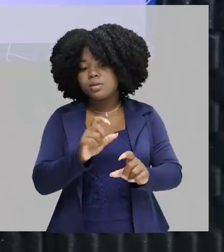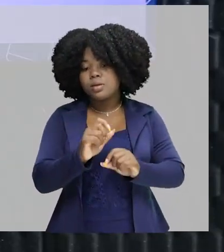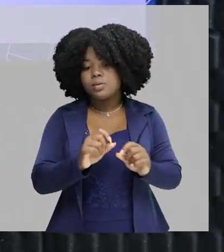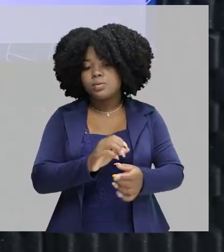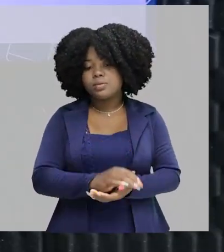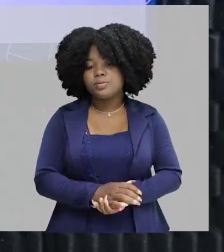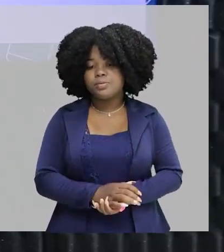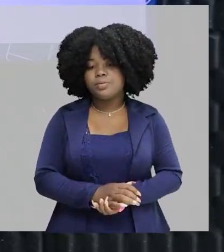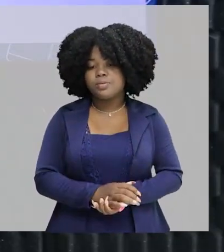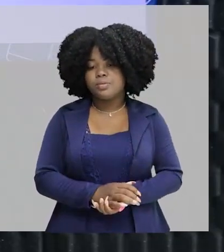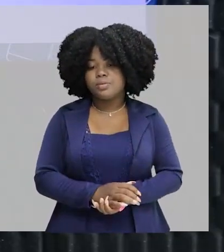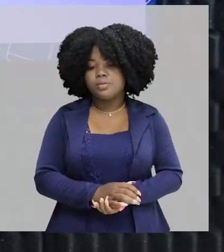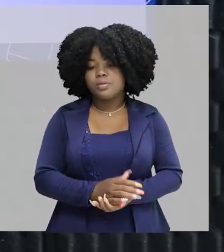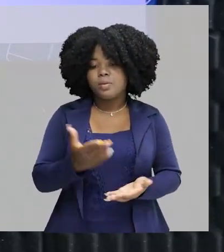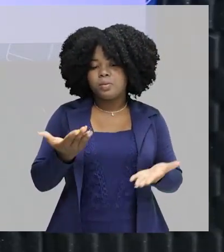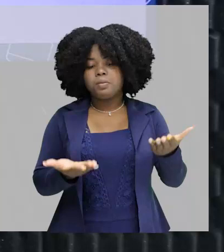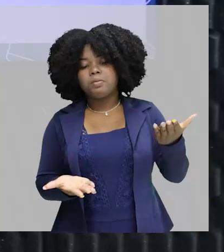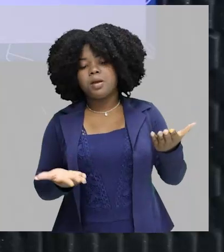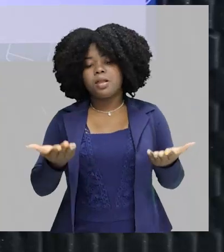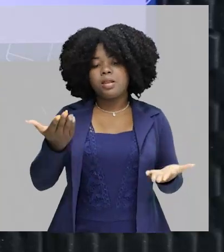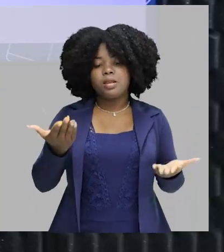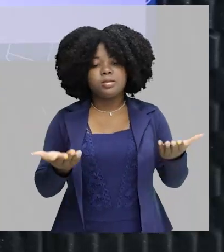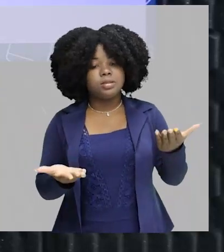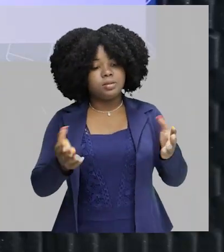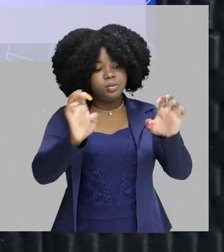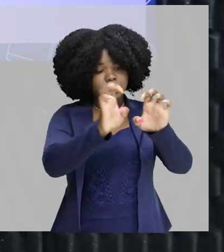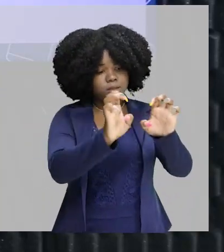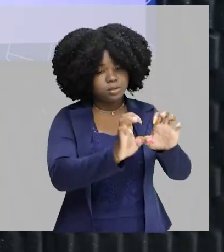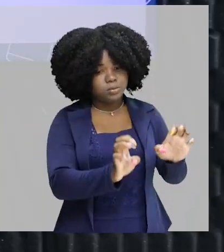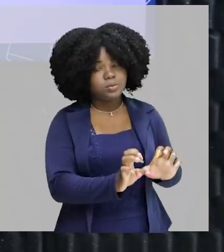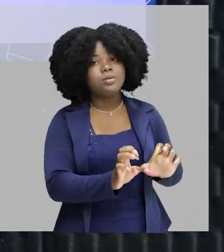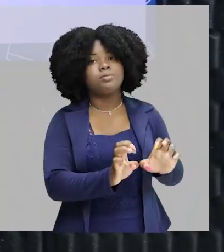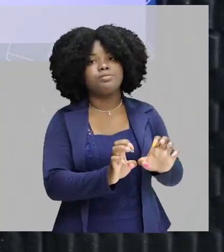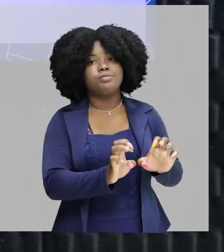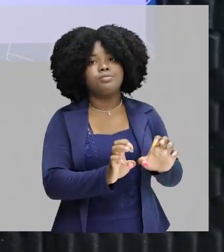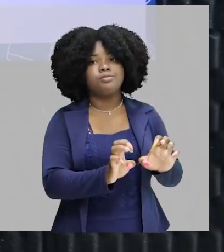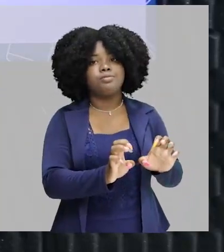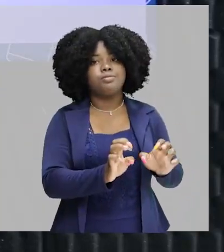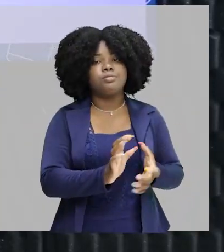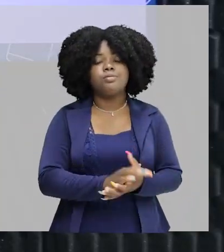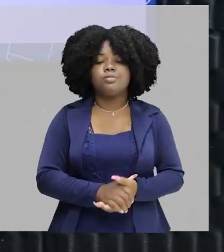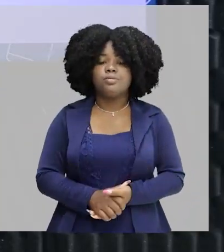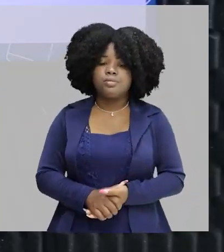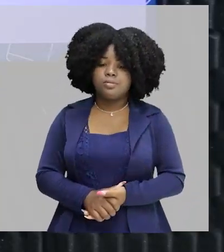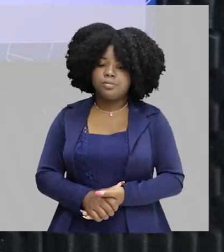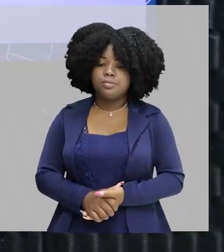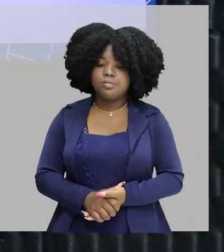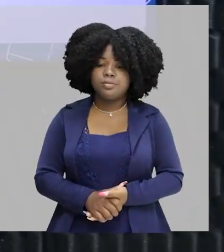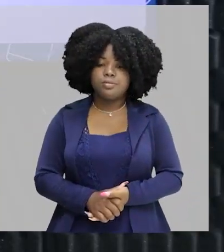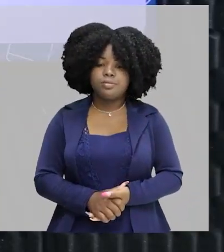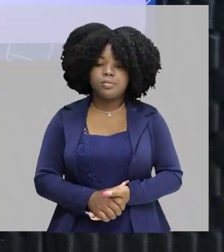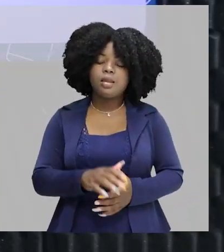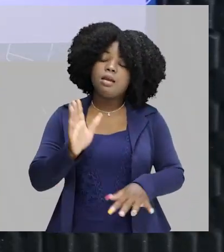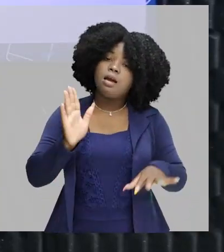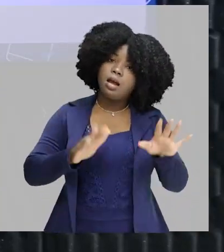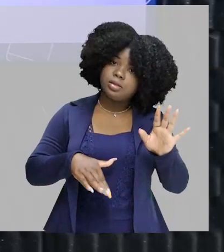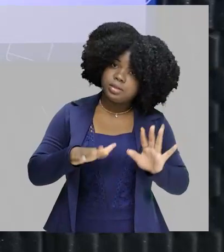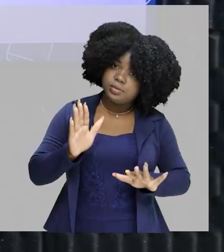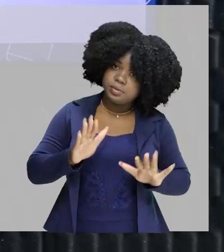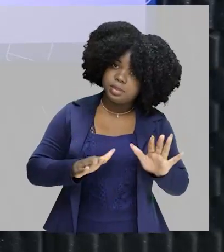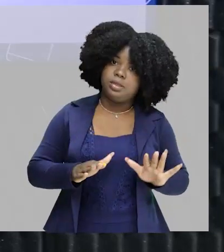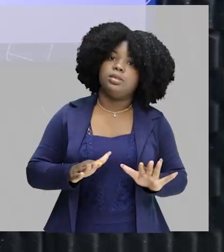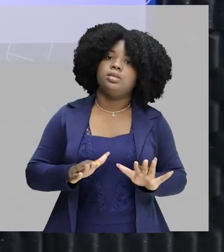justamente fazer o balanceamento dessa equação, tá bom? Então, como eu disse, às